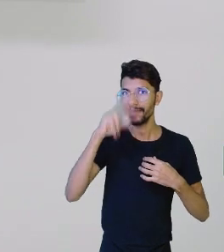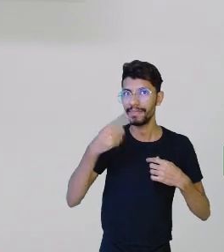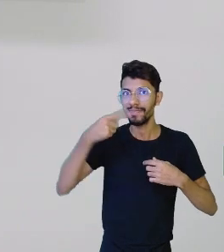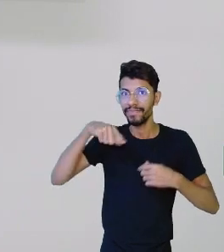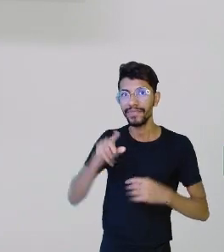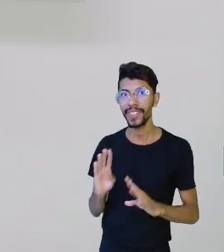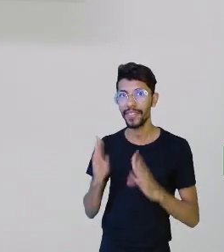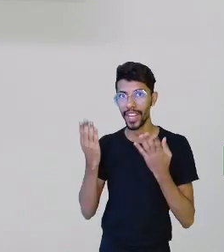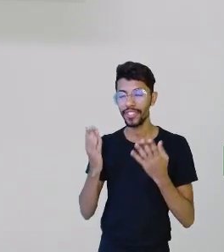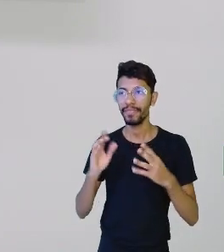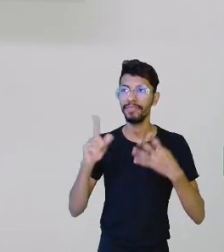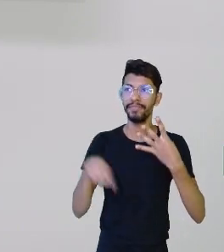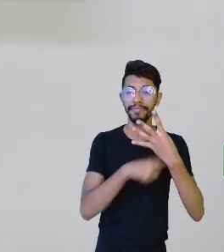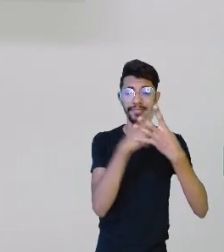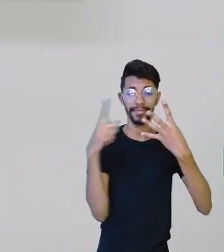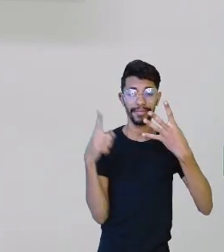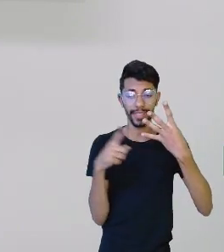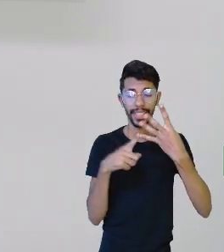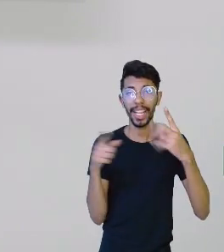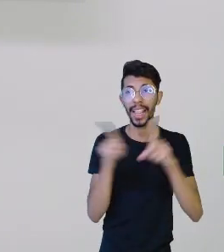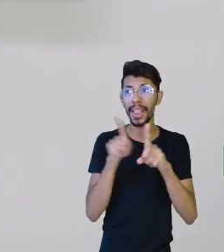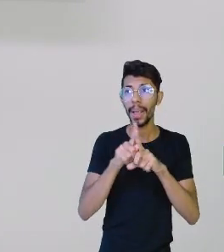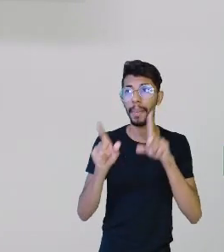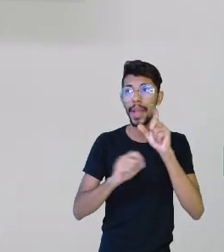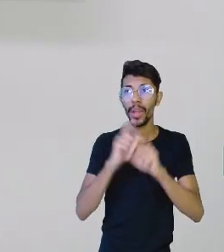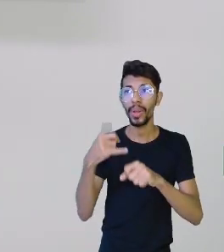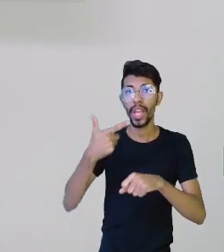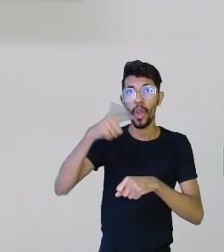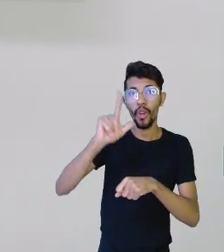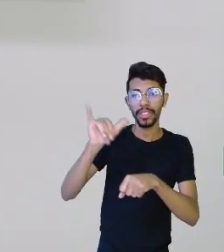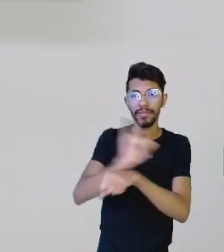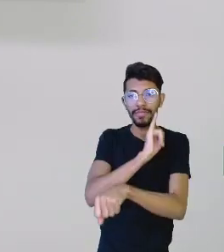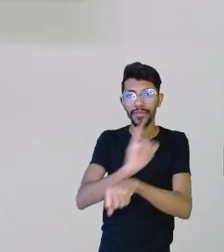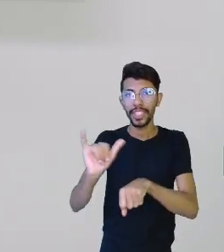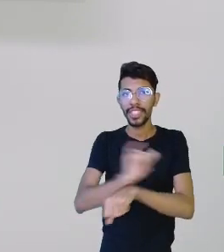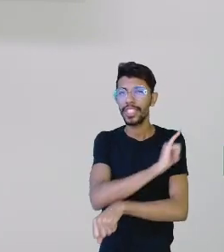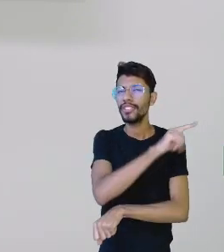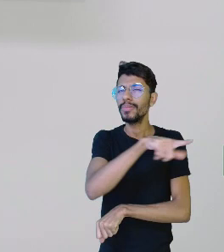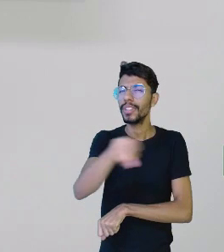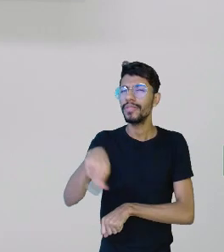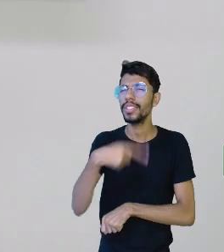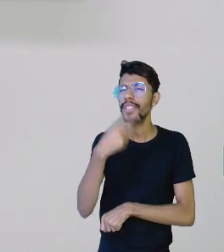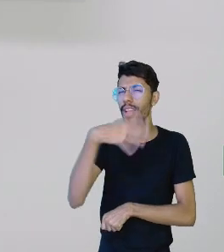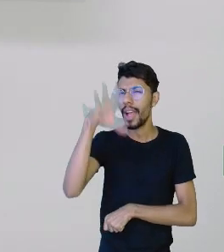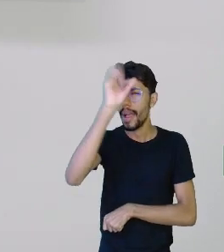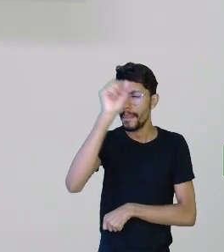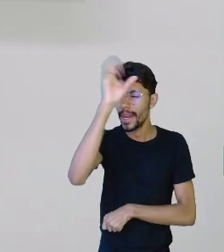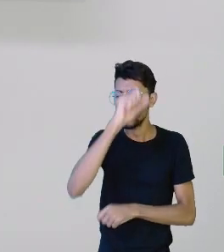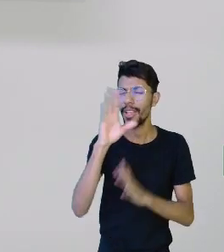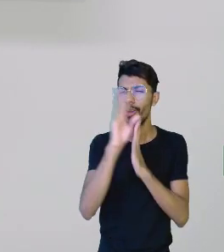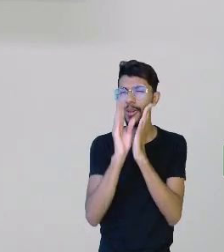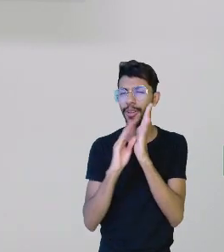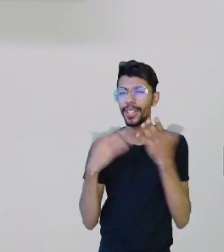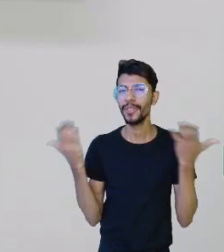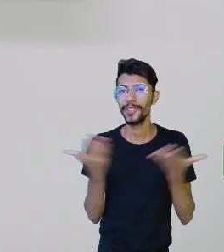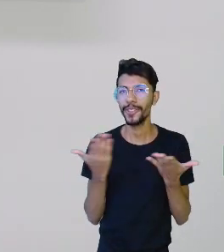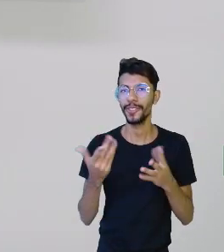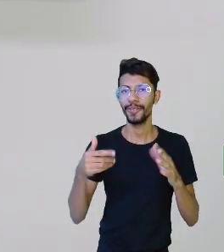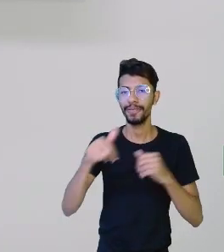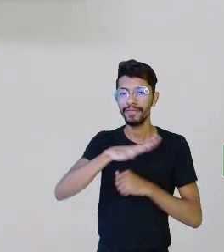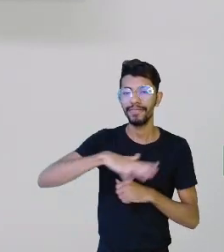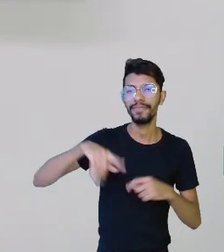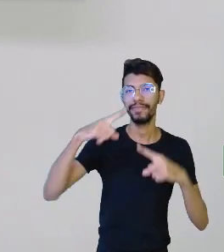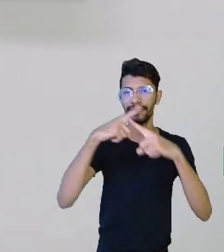ainda outras estratégias para que vocês aprendessem o nosso conteúdo de hoje de